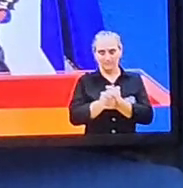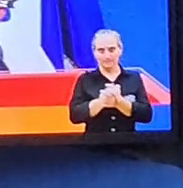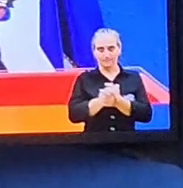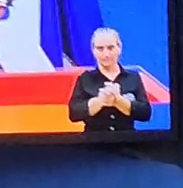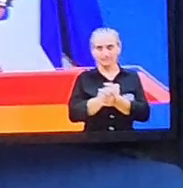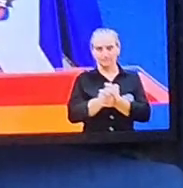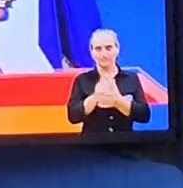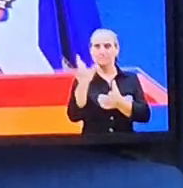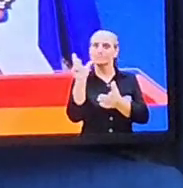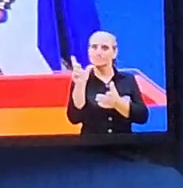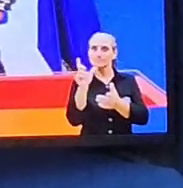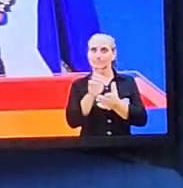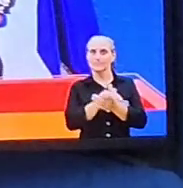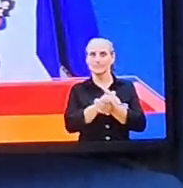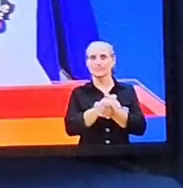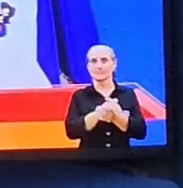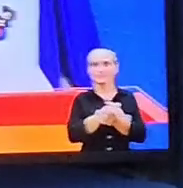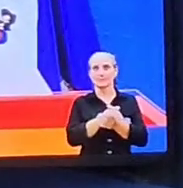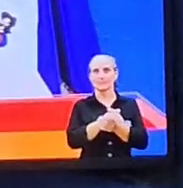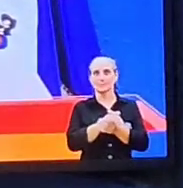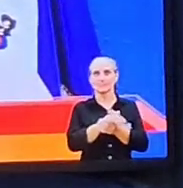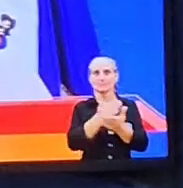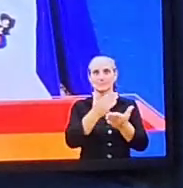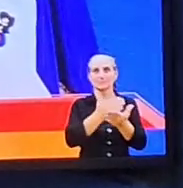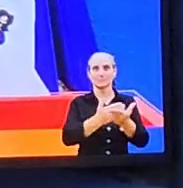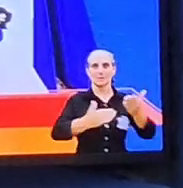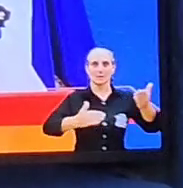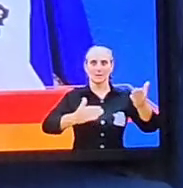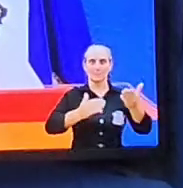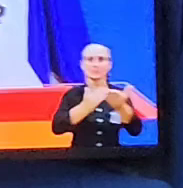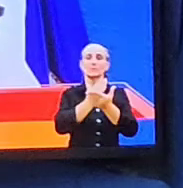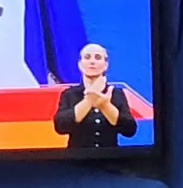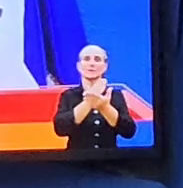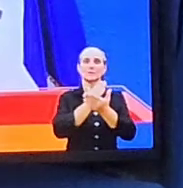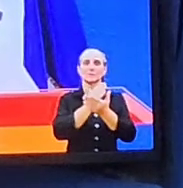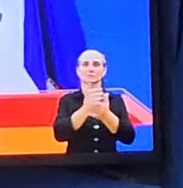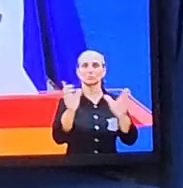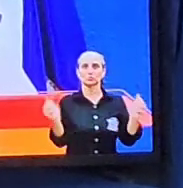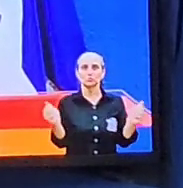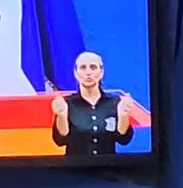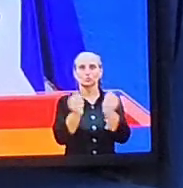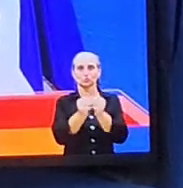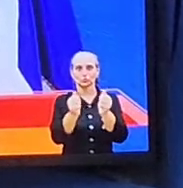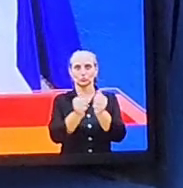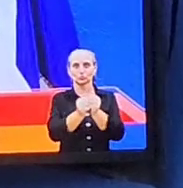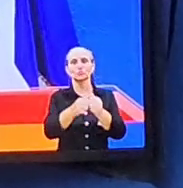de campanha nossa que foi aprovado na eleição. Juntos por uma